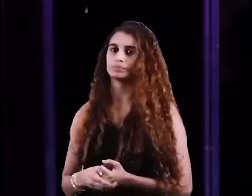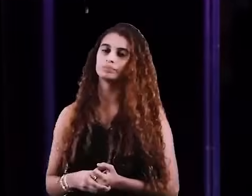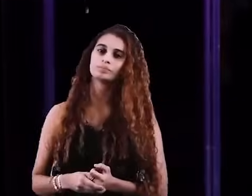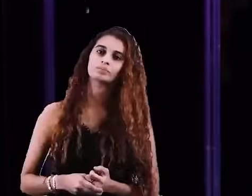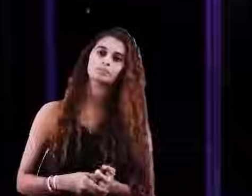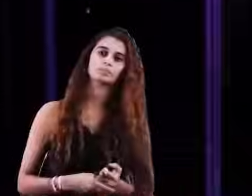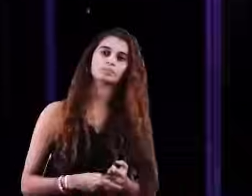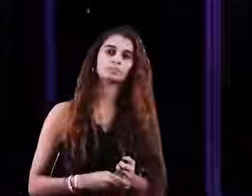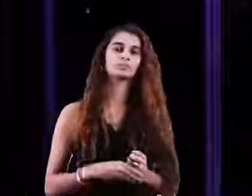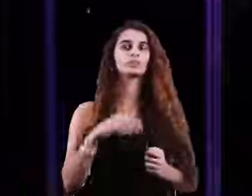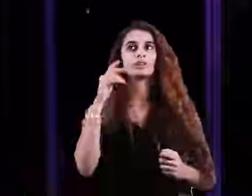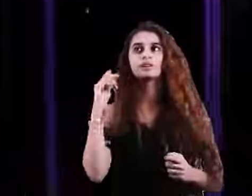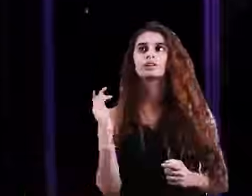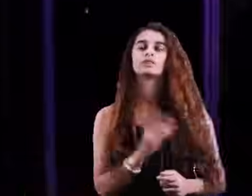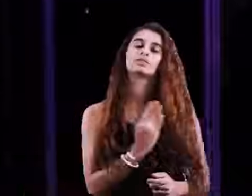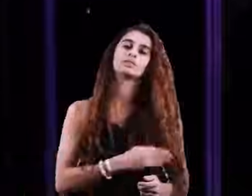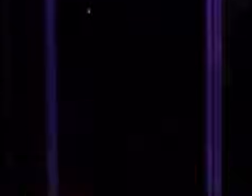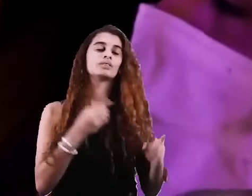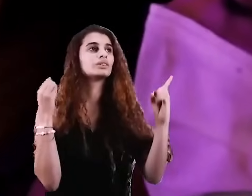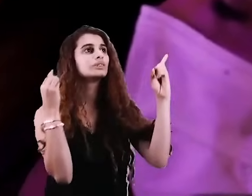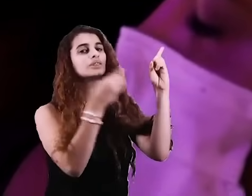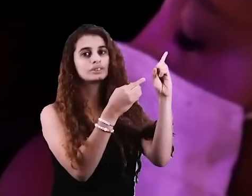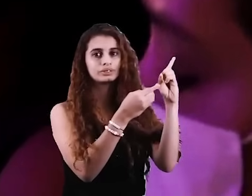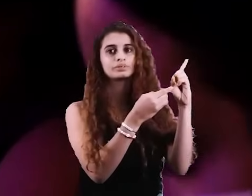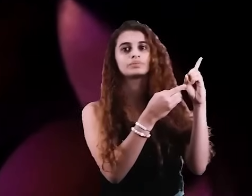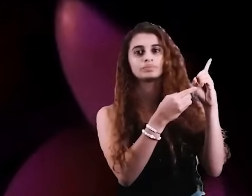Seu coração pertence ao dono da sua vida.